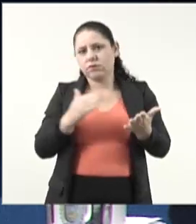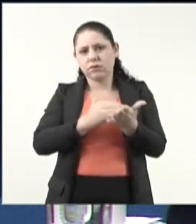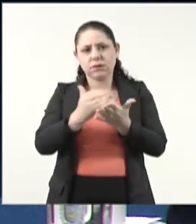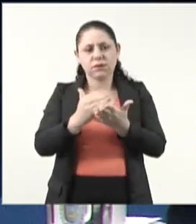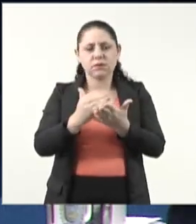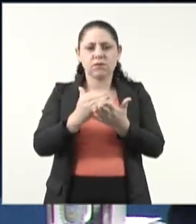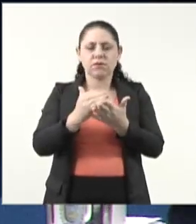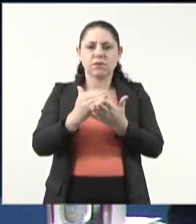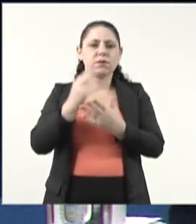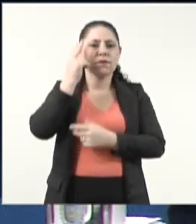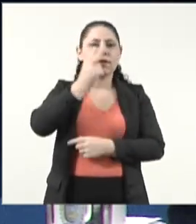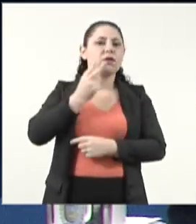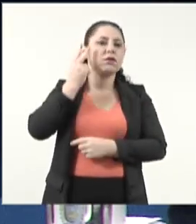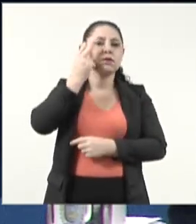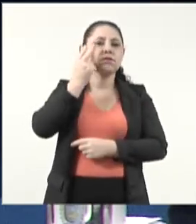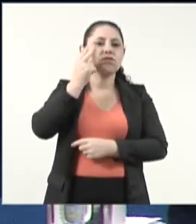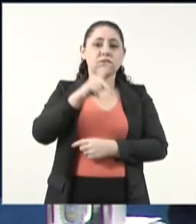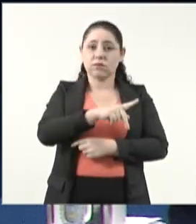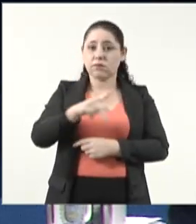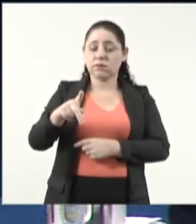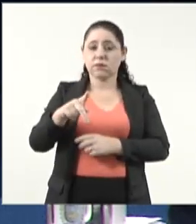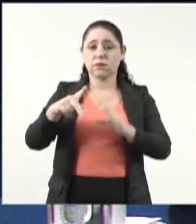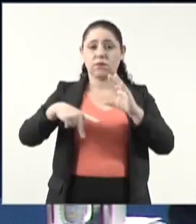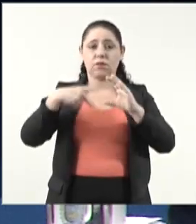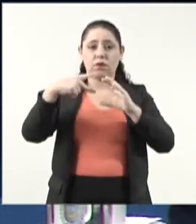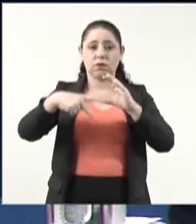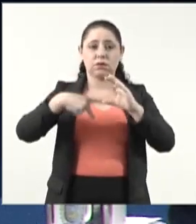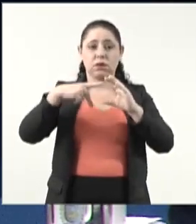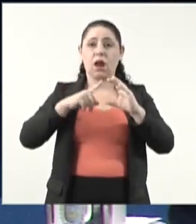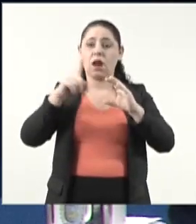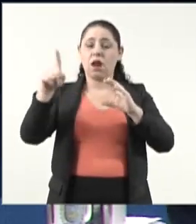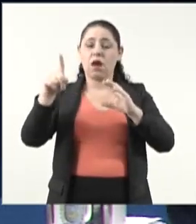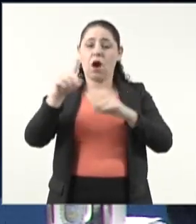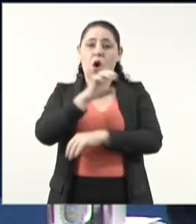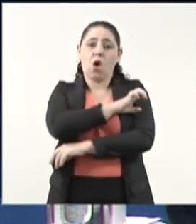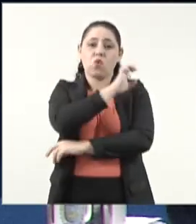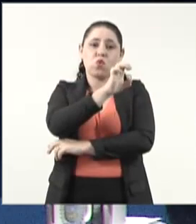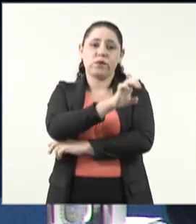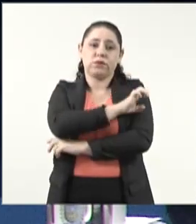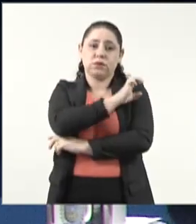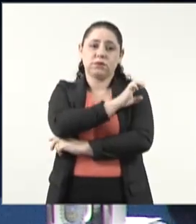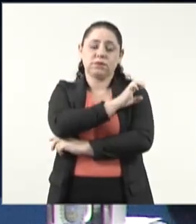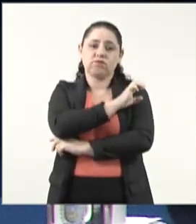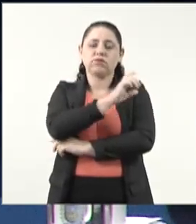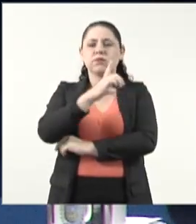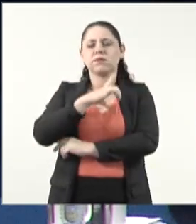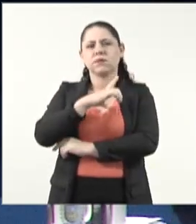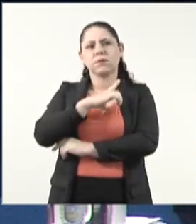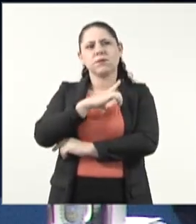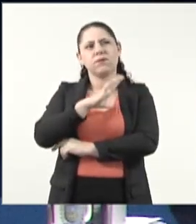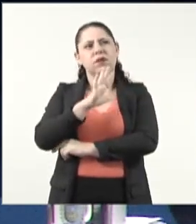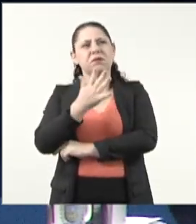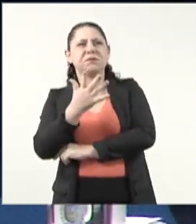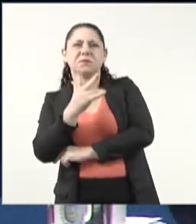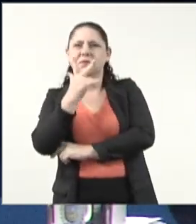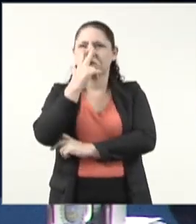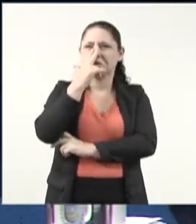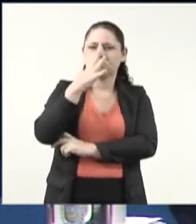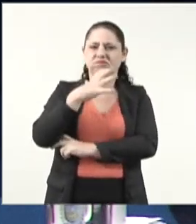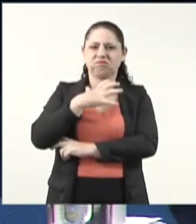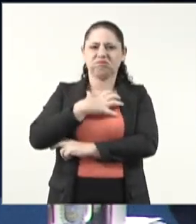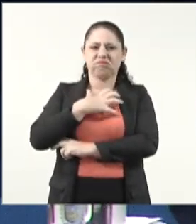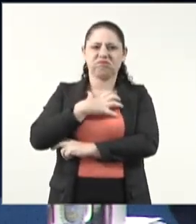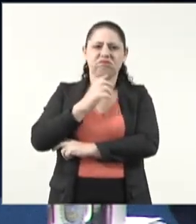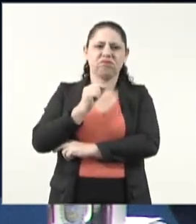comecei como vereadora e presidente da Câmara, lá de Eldorado, havia, parece que um